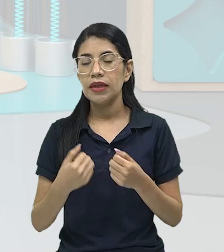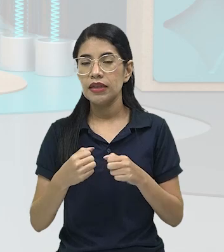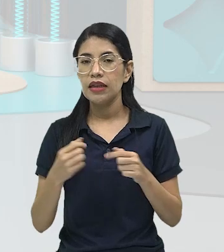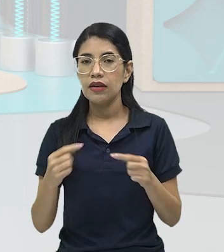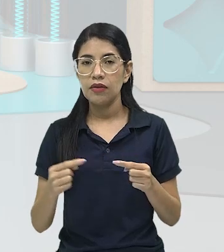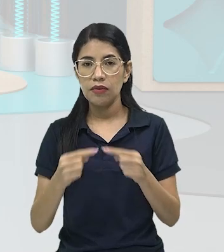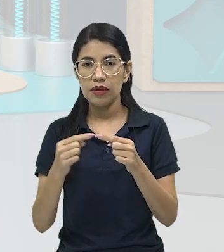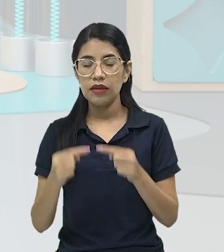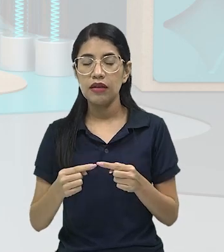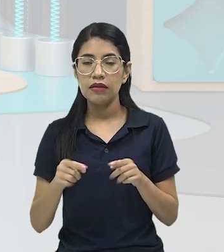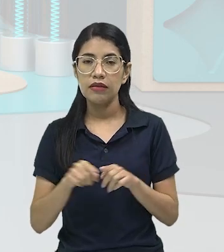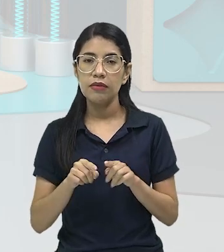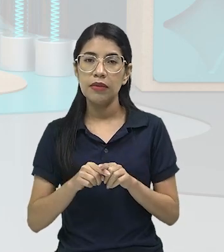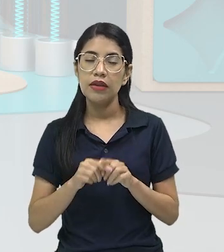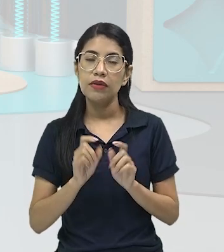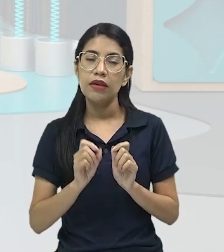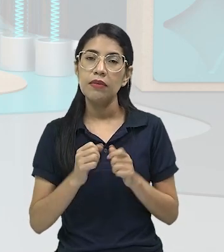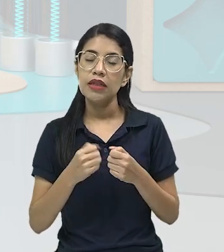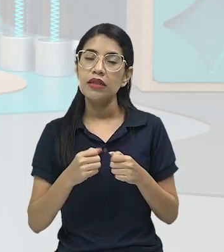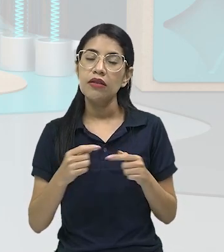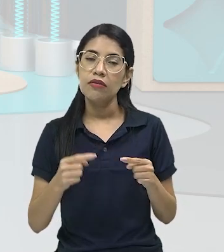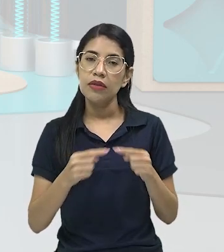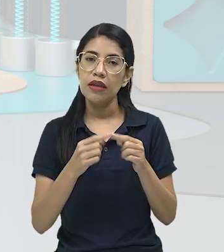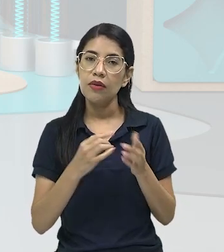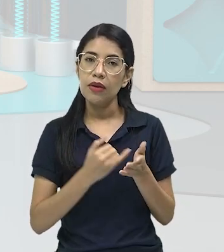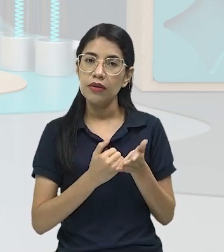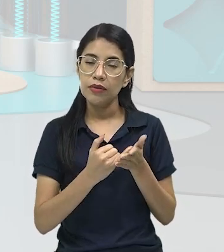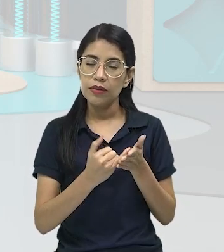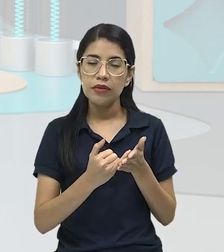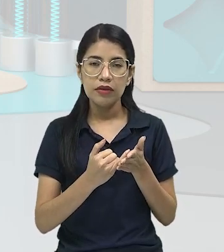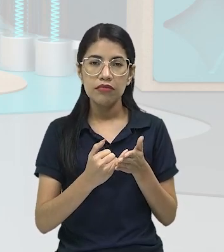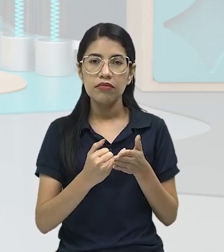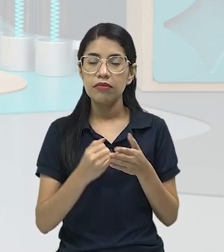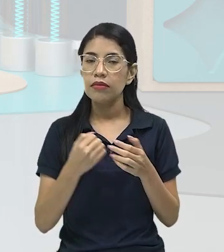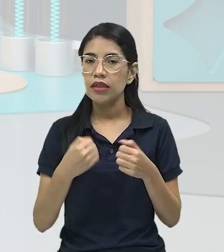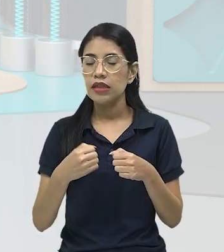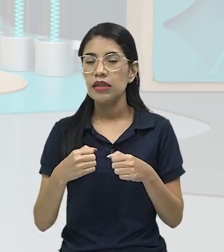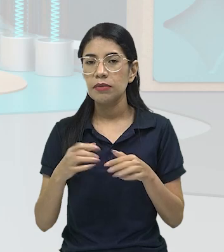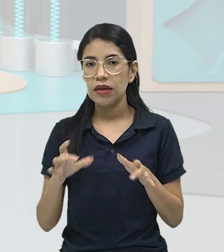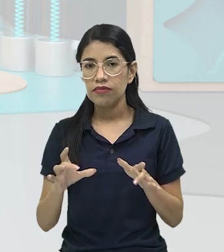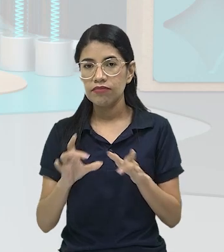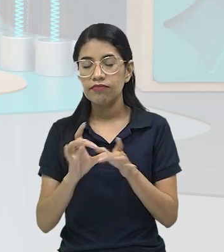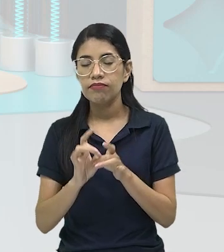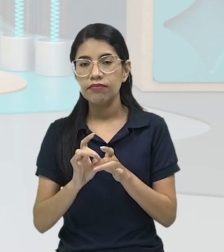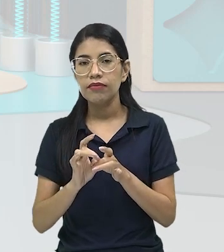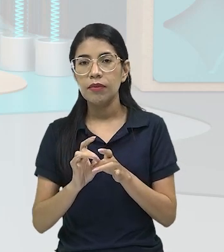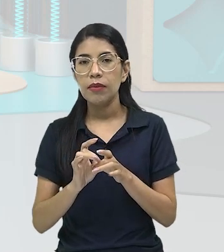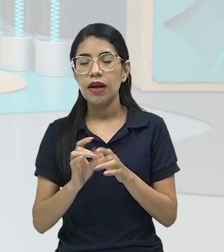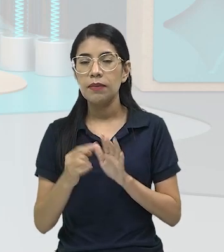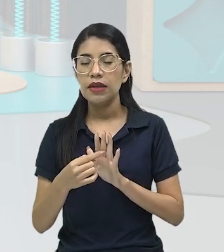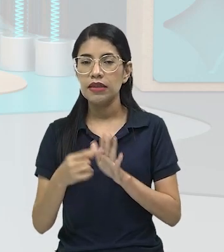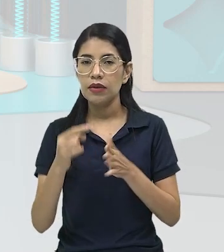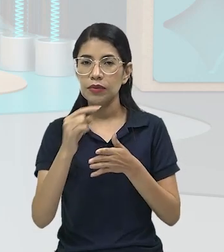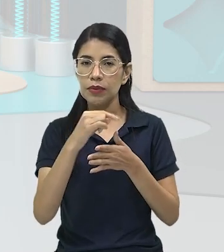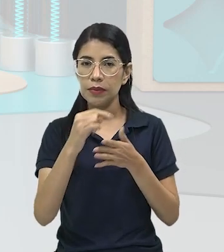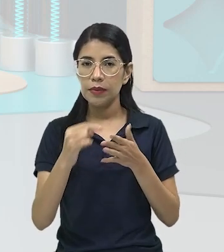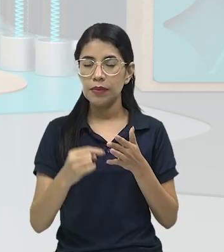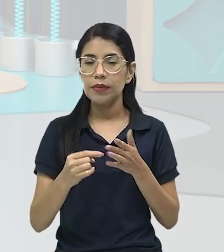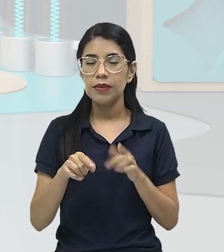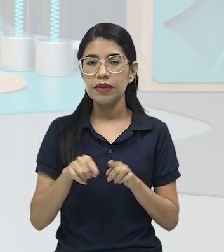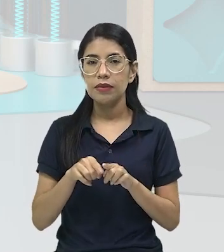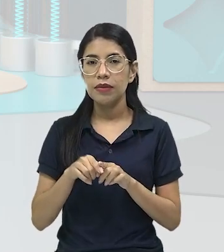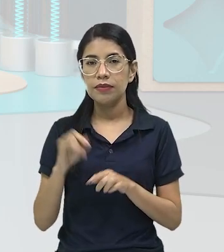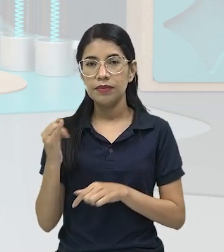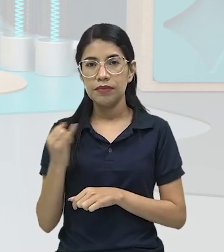diferente. Ao escrever um desenvolvimento, você tem que estar o tempo todo olhando também para a sua introdução, para ver se você falou sobre aqueles pontos. É muito